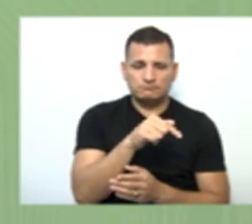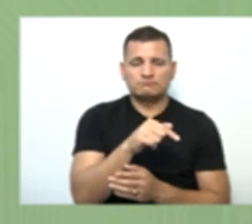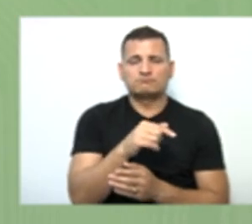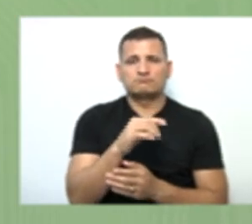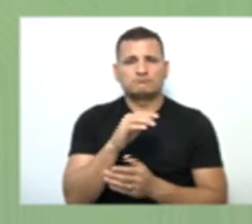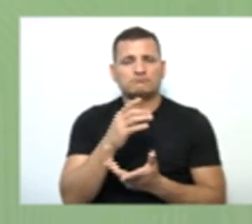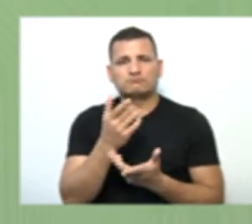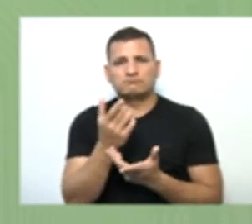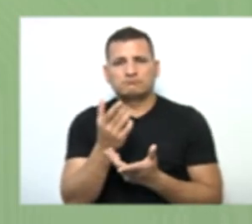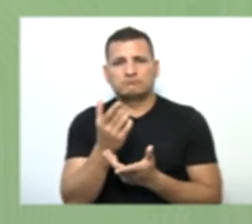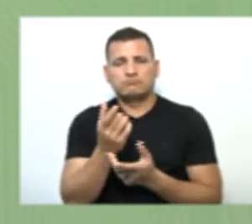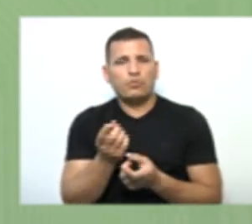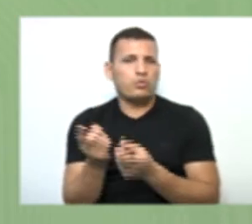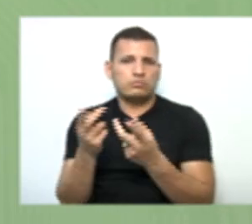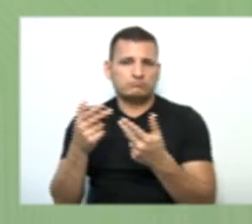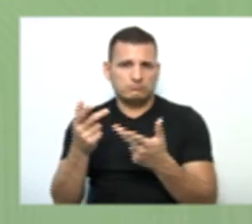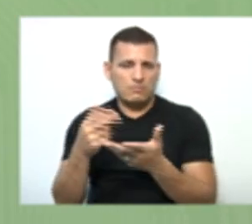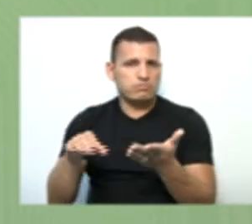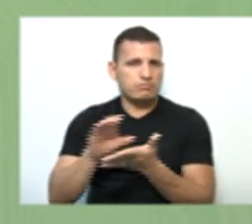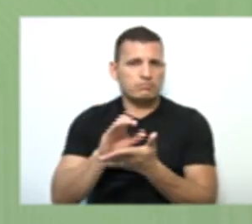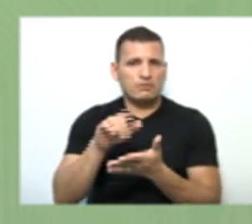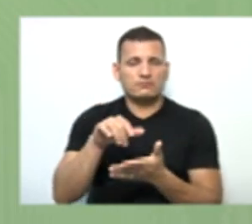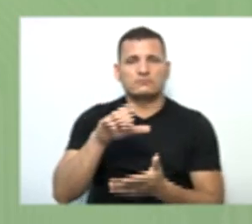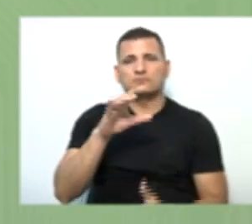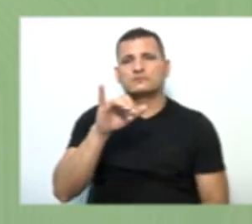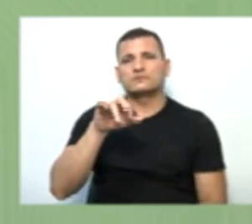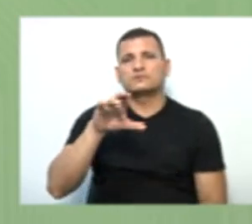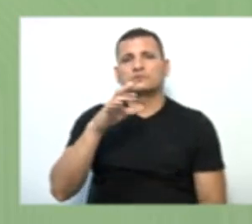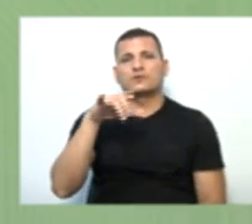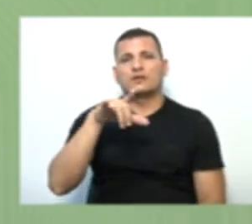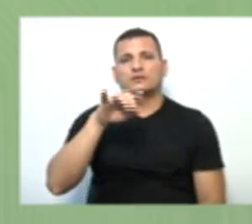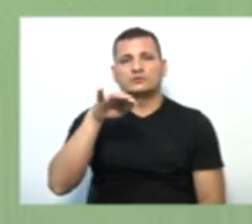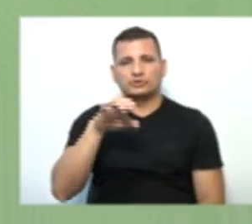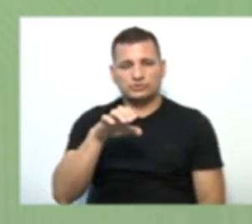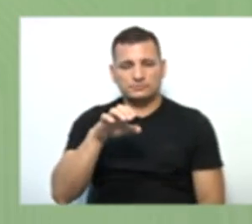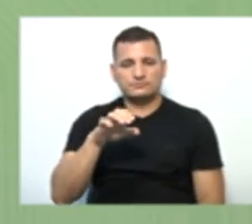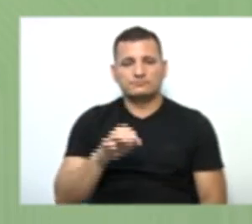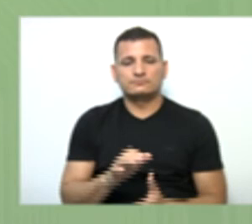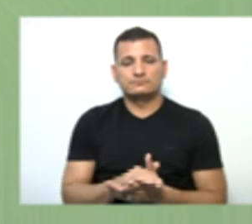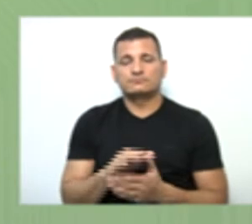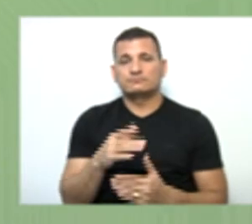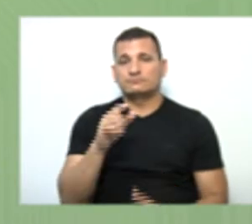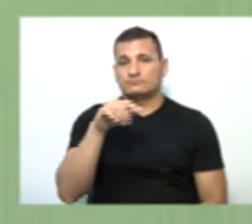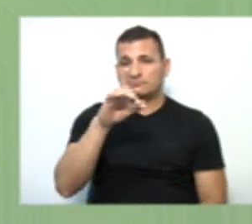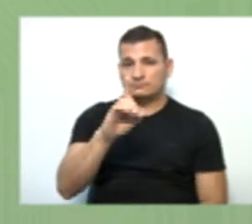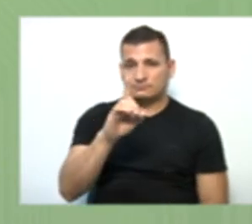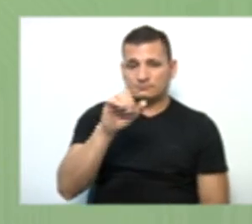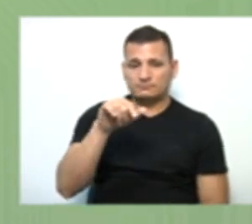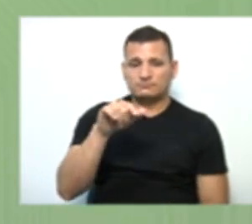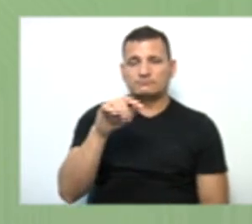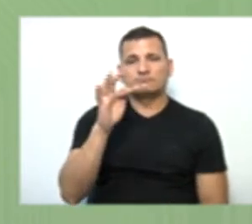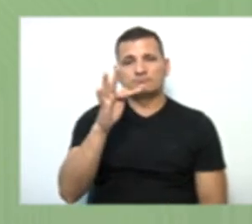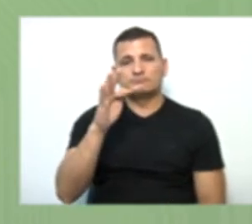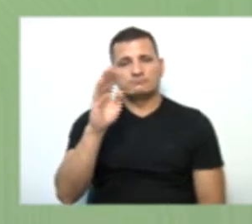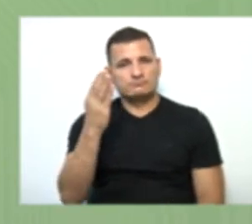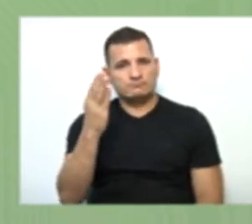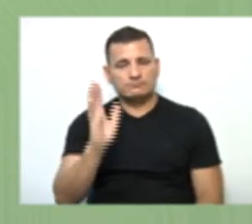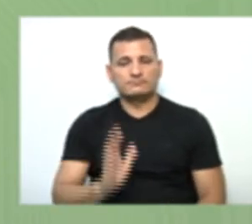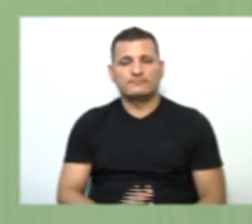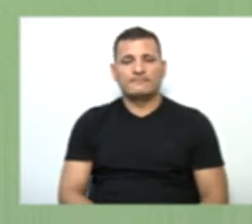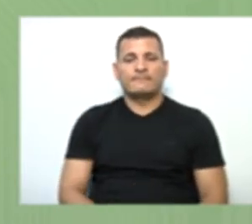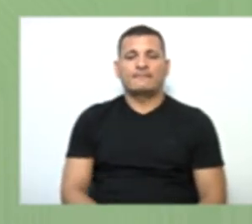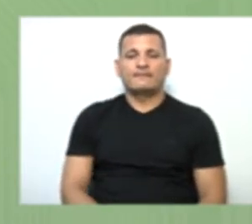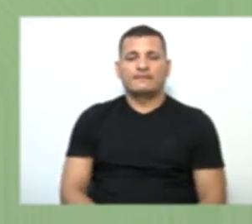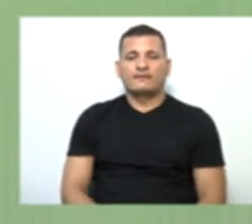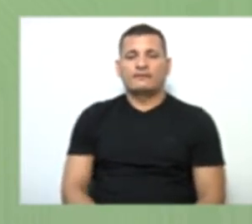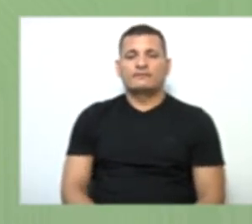vai ser o quê? Ativo circulante. Portanto, essa questão é falsa. Tá? Porque, só complementando aqui,